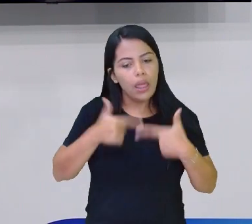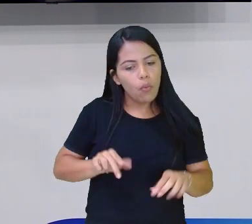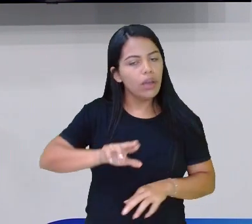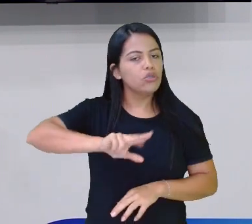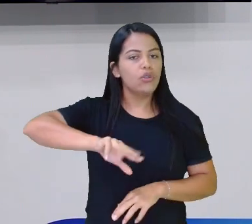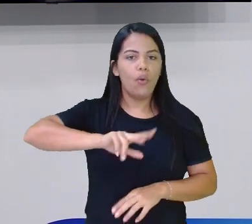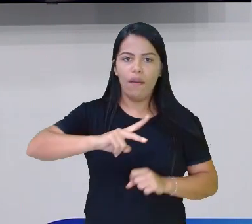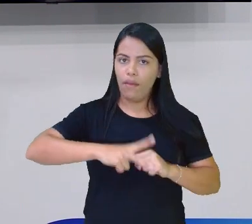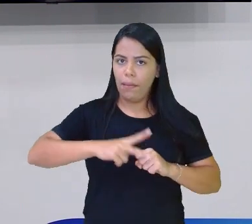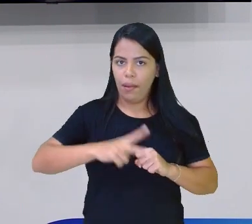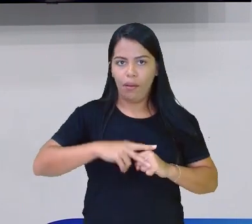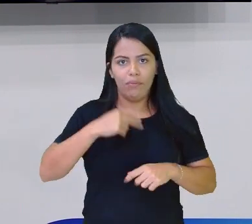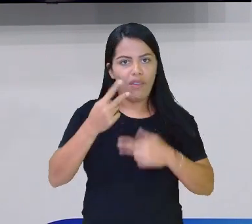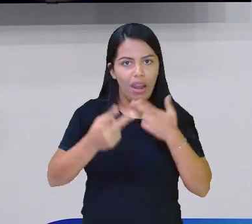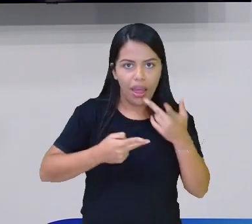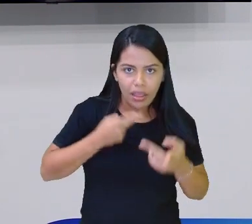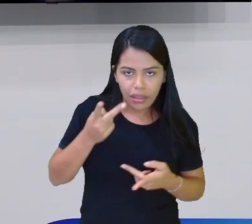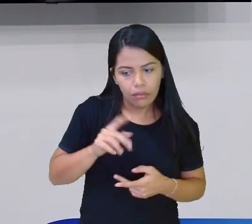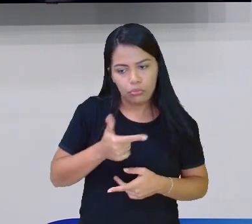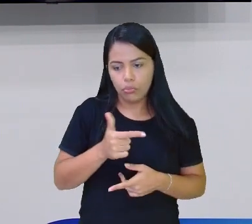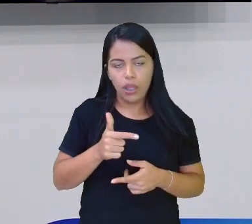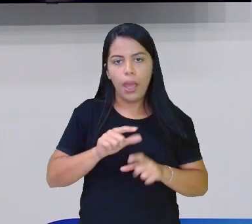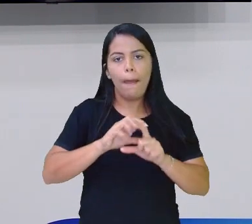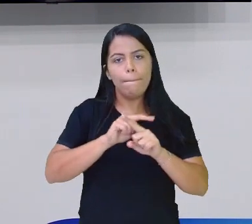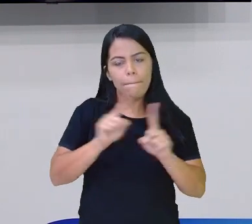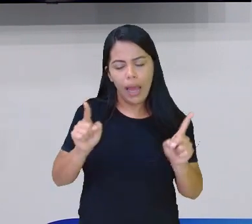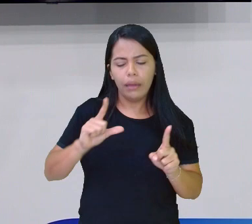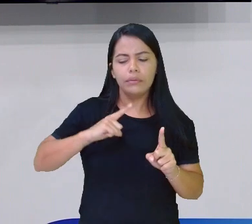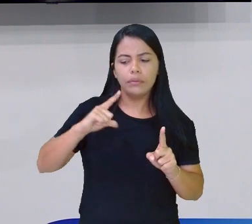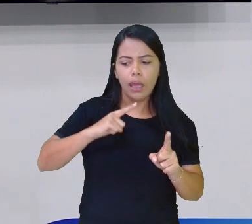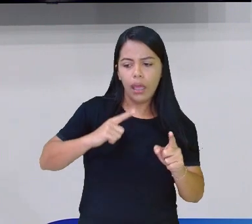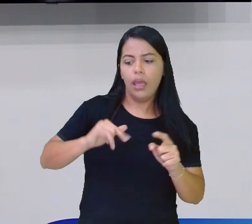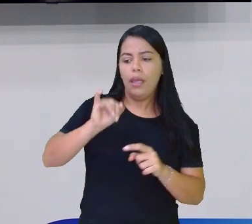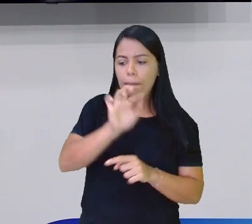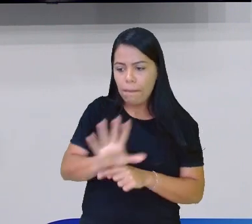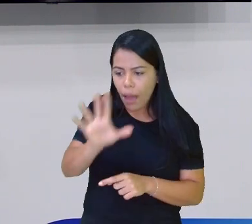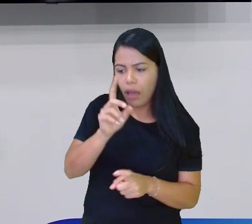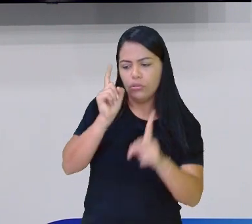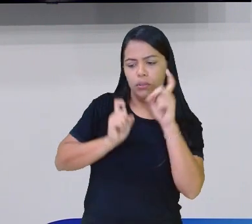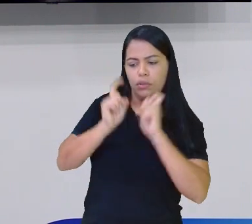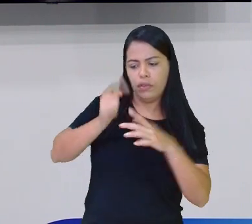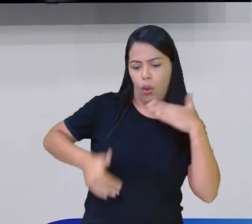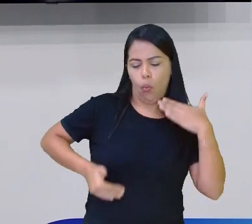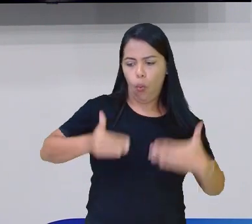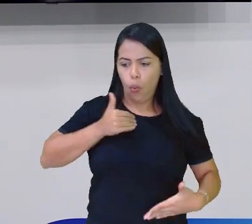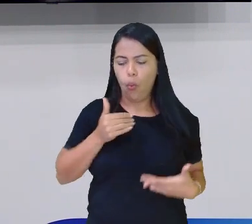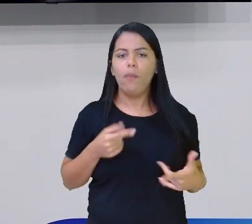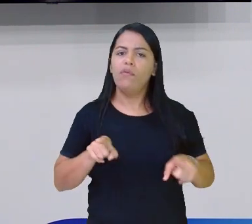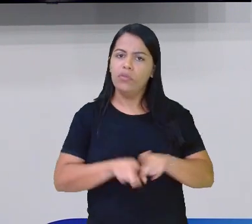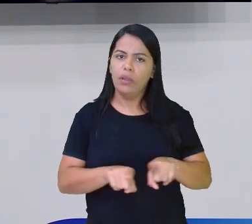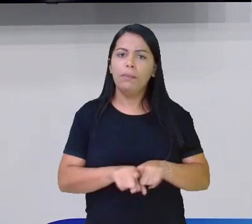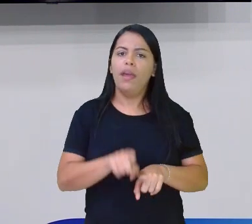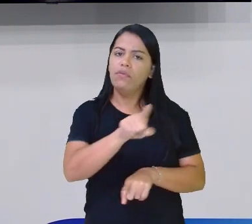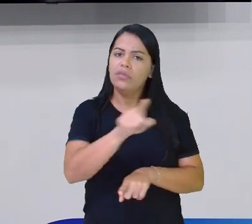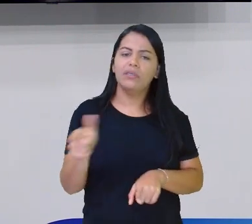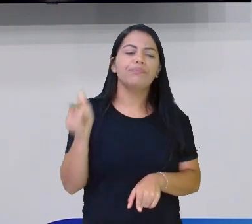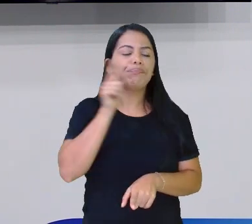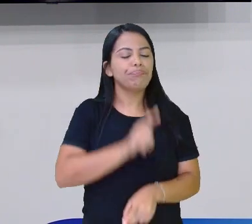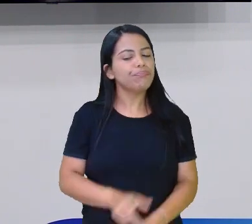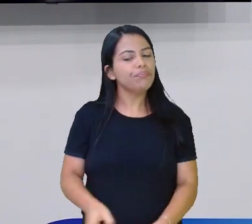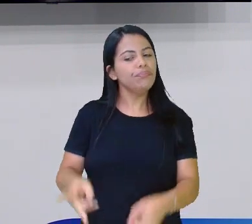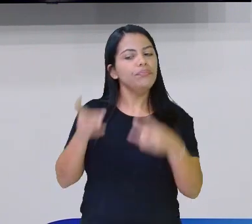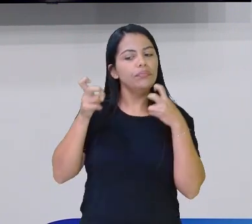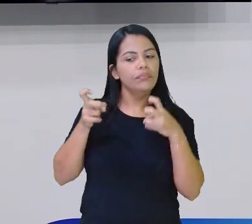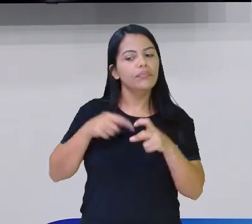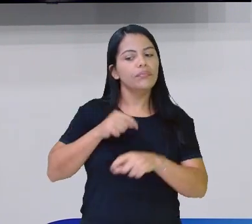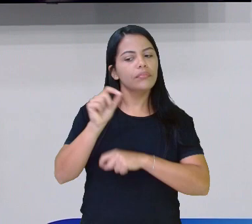as imagens, as figuras. Porém, numa grande maioria, as tirinhas e HQs têm muito diálogo.